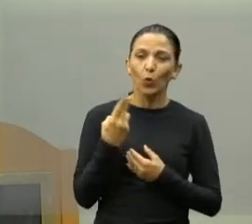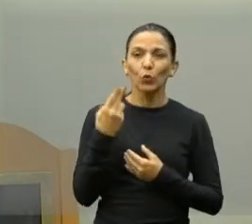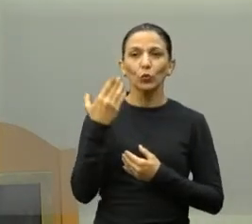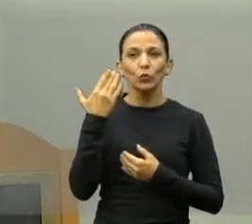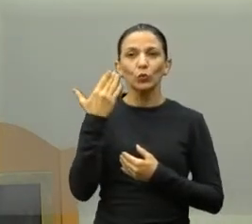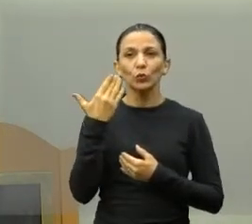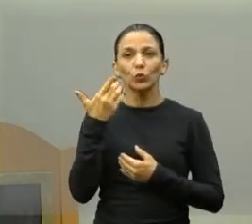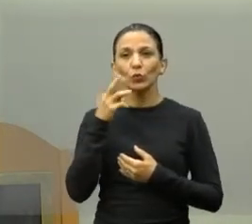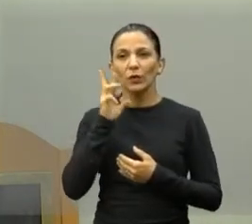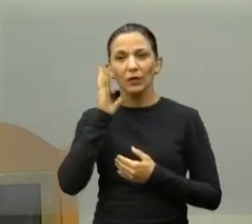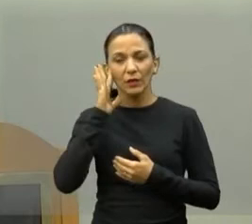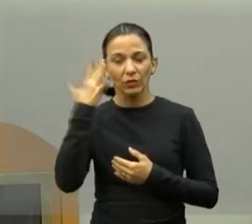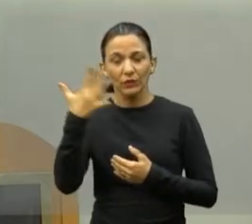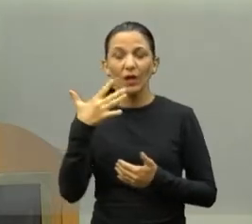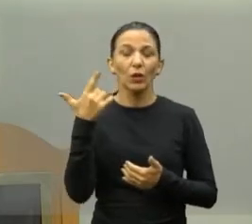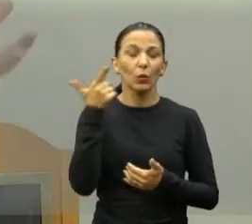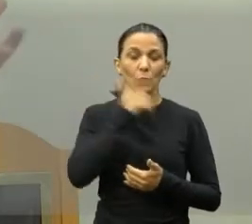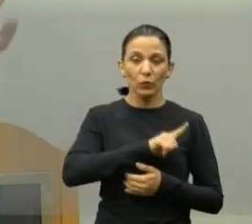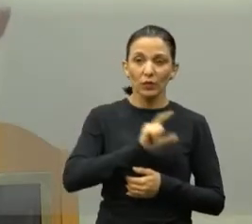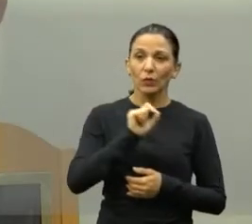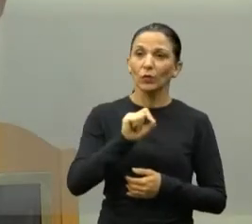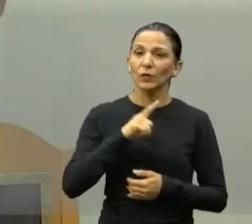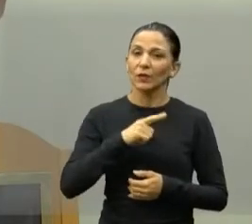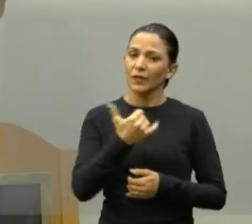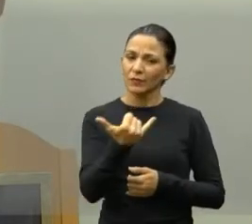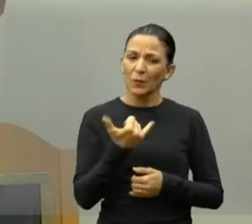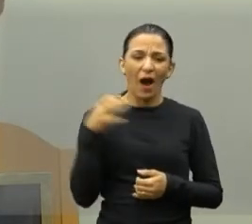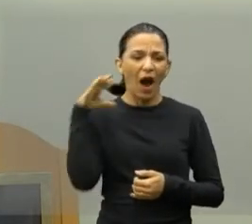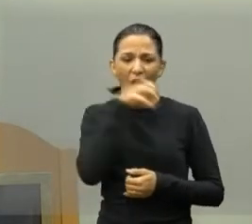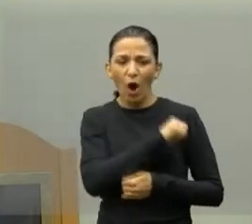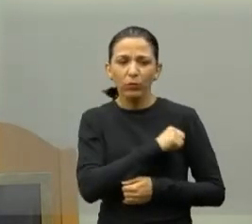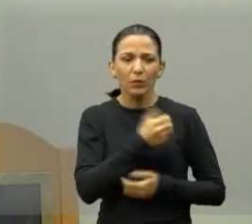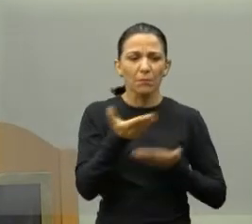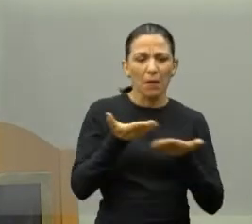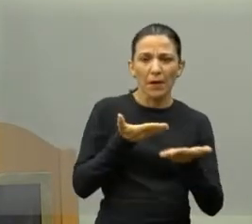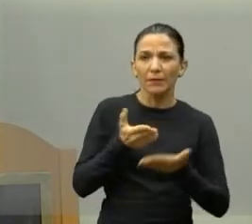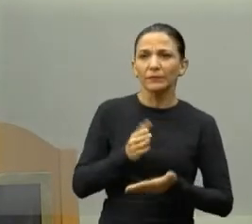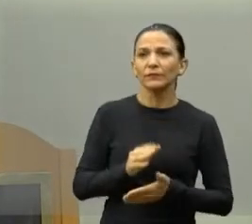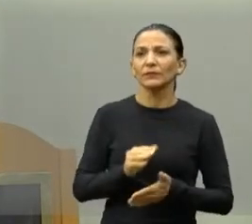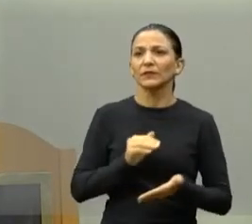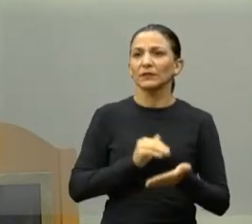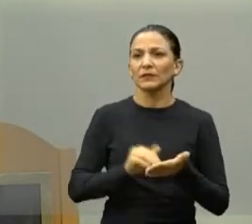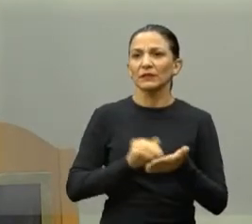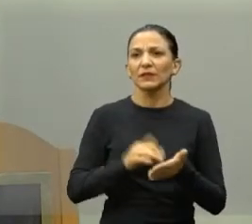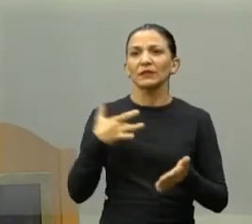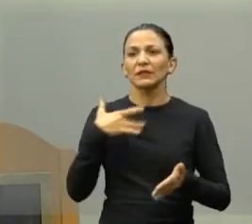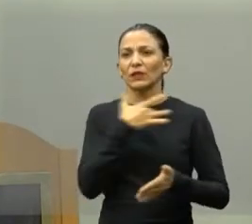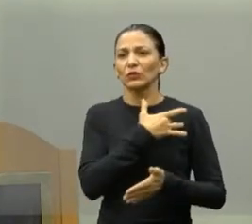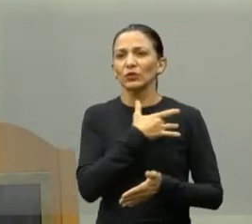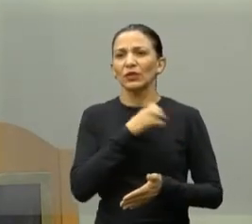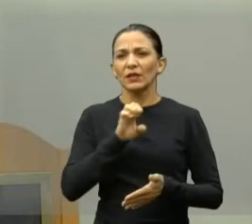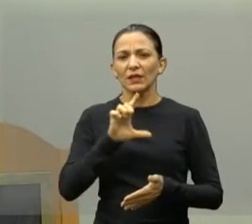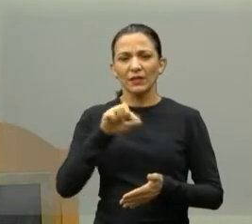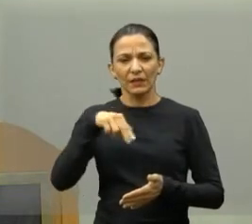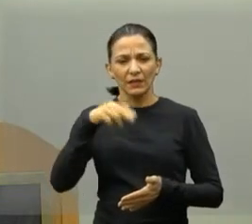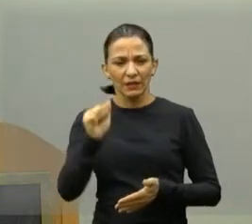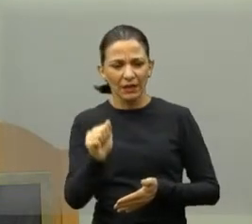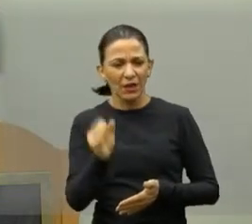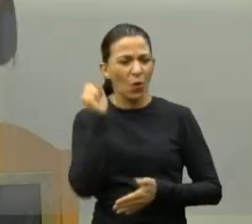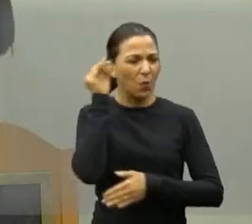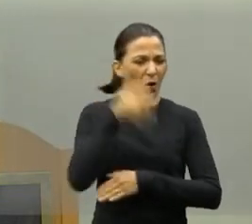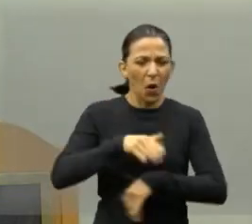equipe lá já viu é isso aqui é informação gente Helena naím você manda de madrugada mas de dia mas